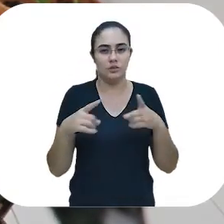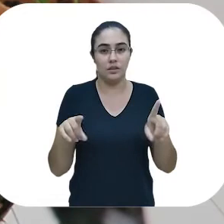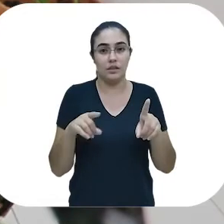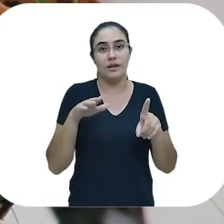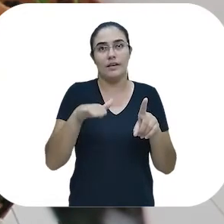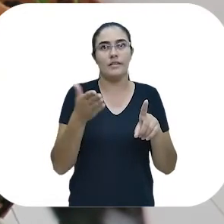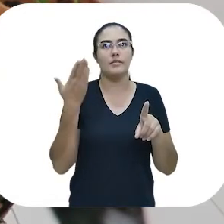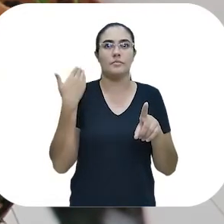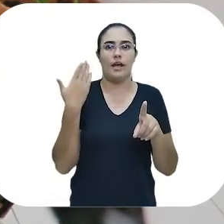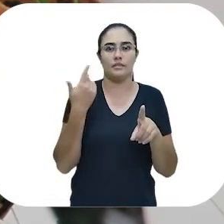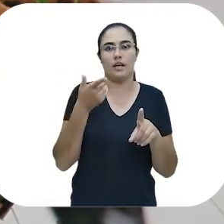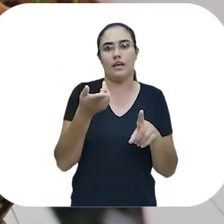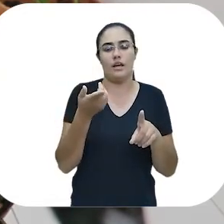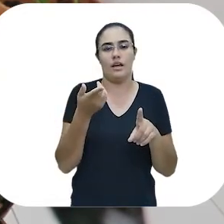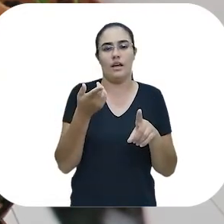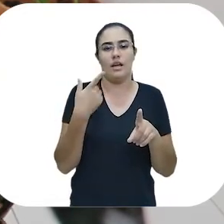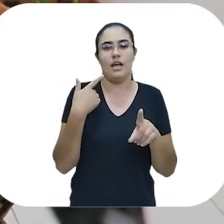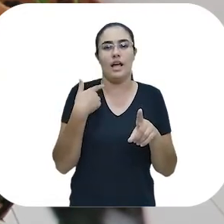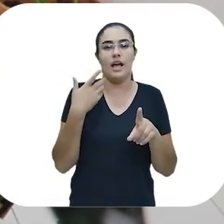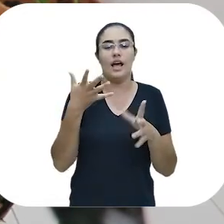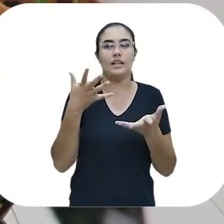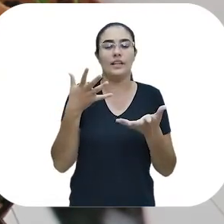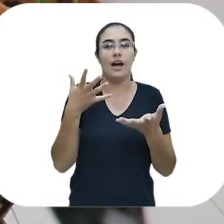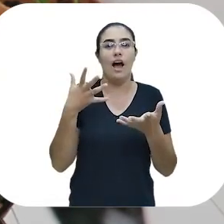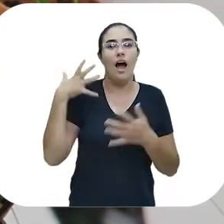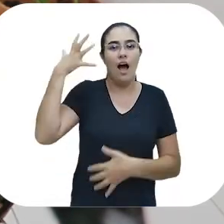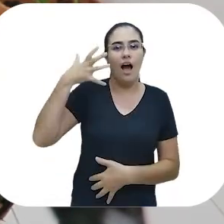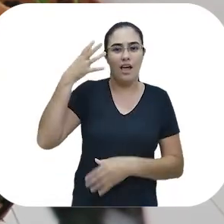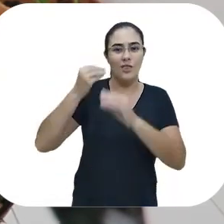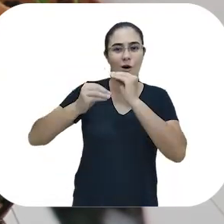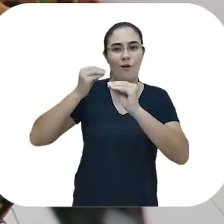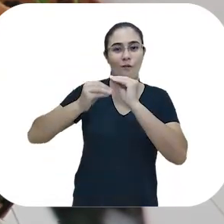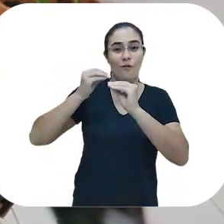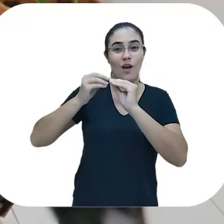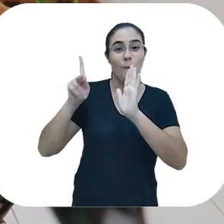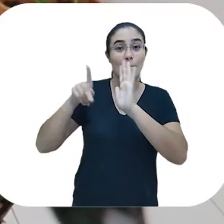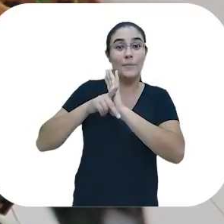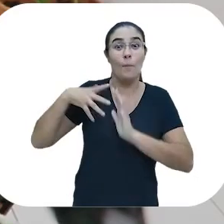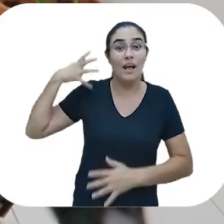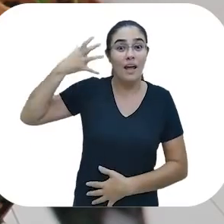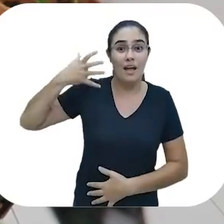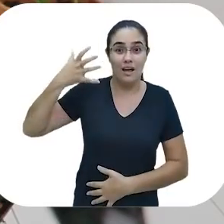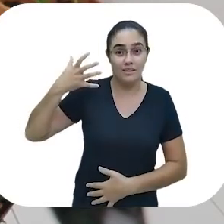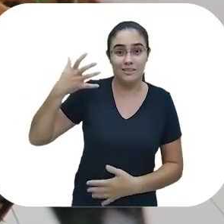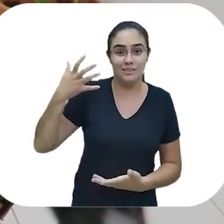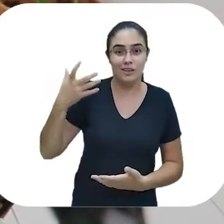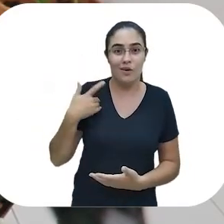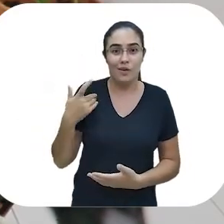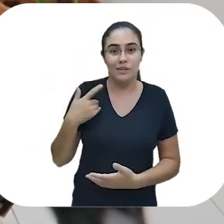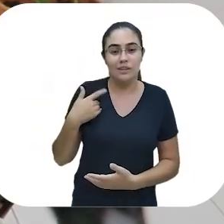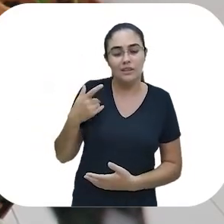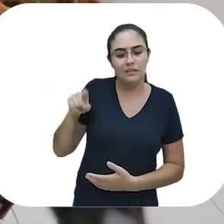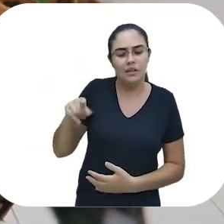era rádio e TV, né? Eram os únicos meios que eu podia ter contato com a música. Então eu ficava escutando várias coisas